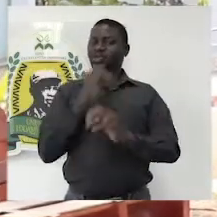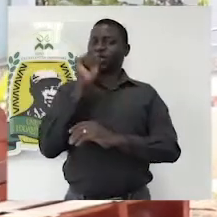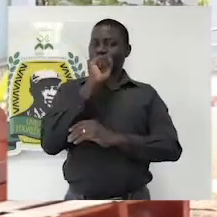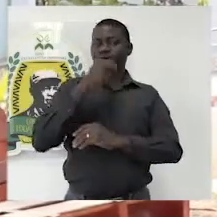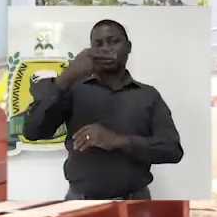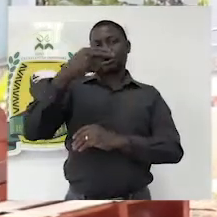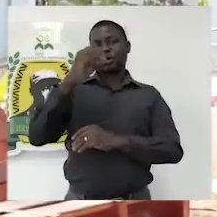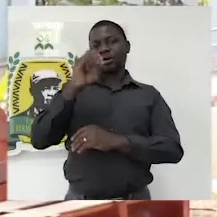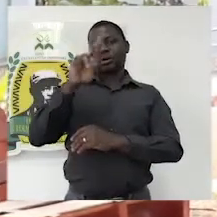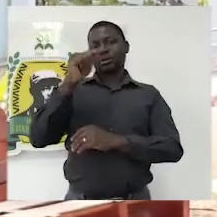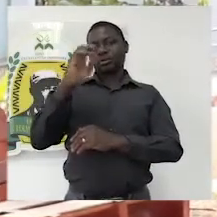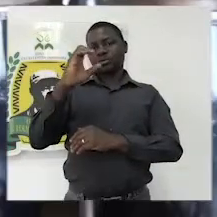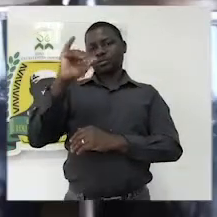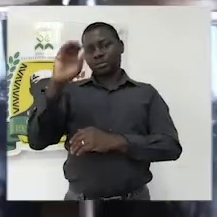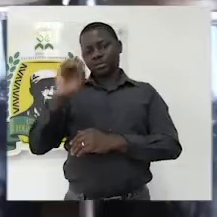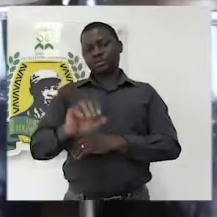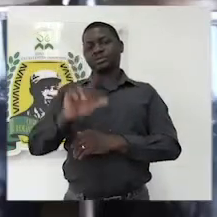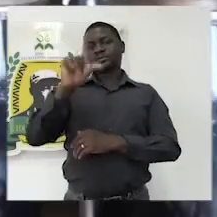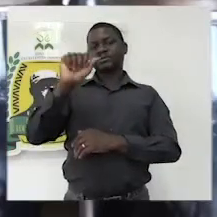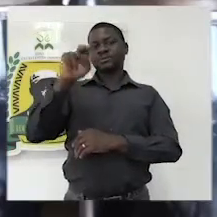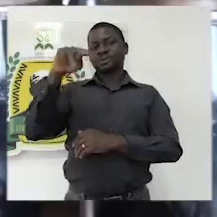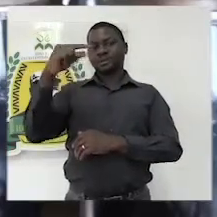de Hortêncio Langa.